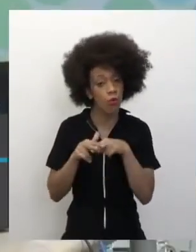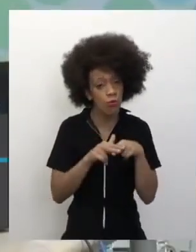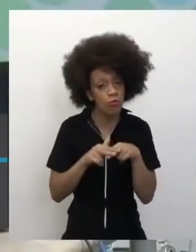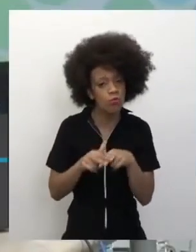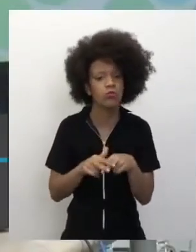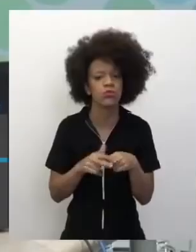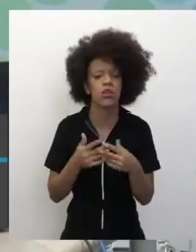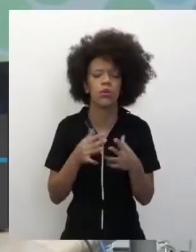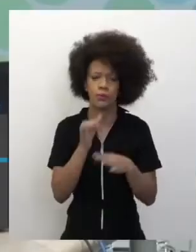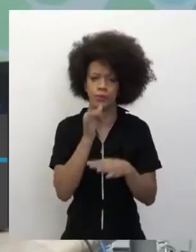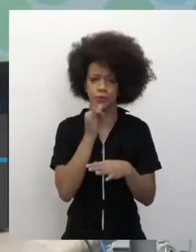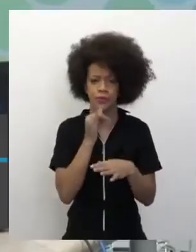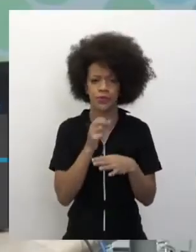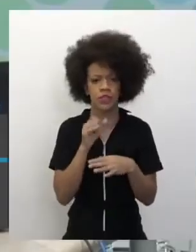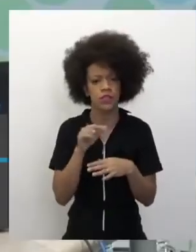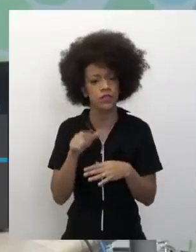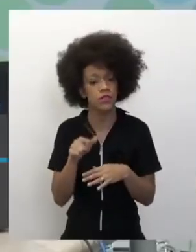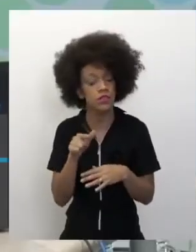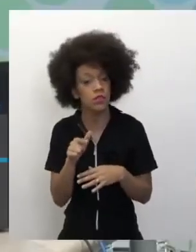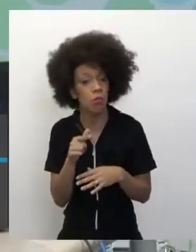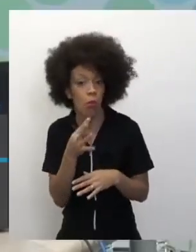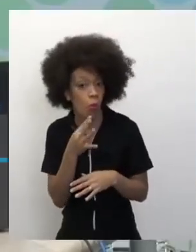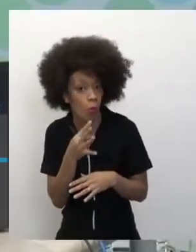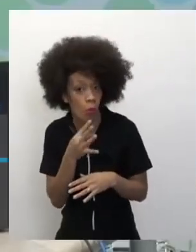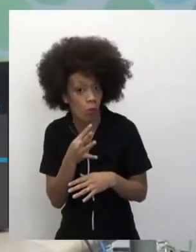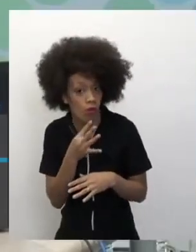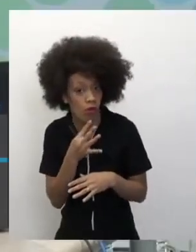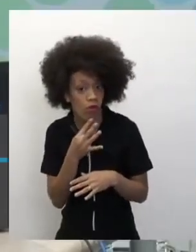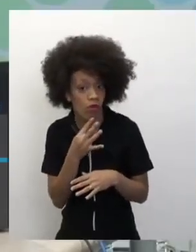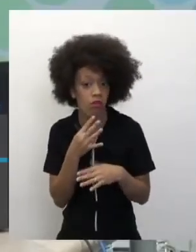isso mesmo. Então, por exemplo, se você não conhece,